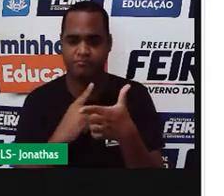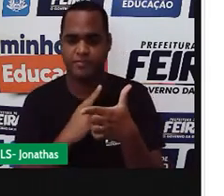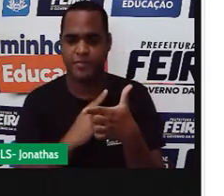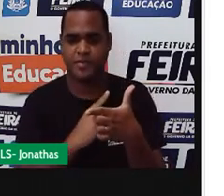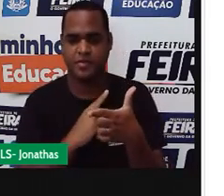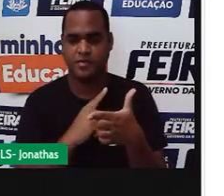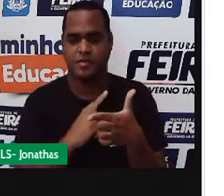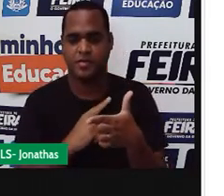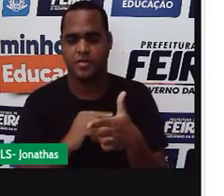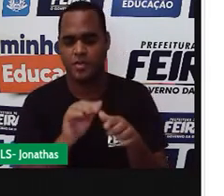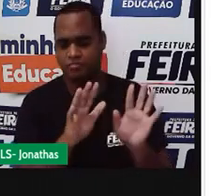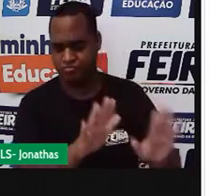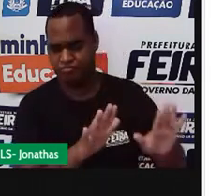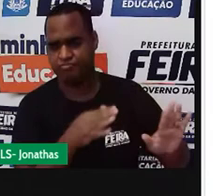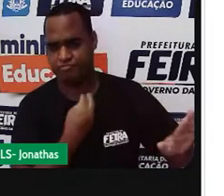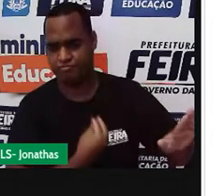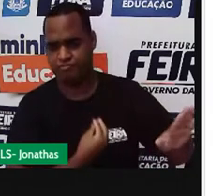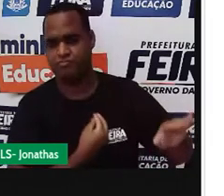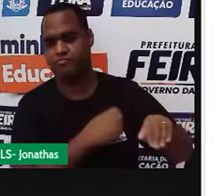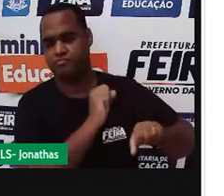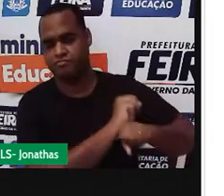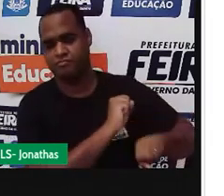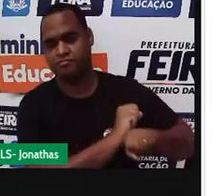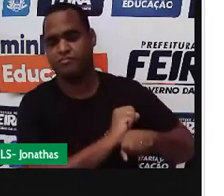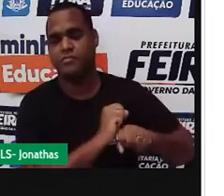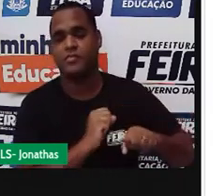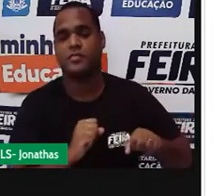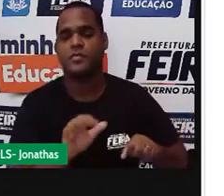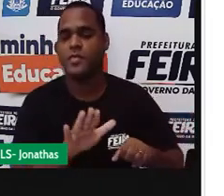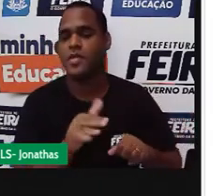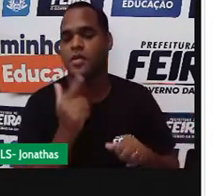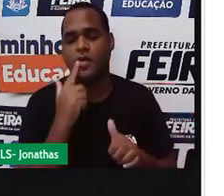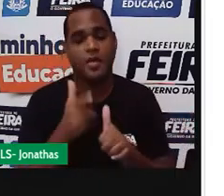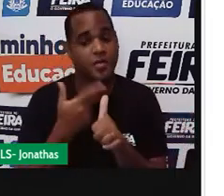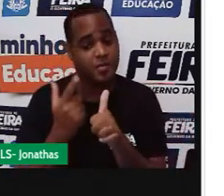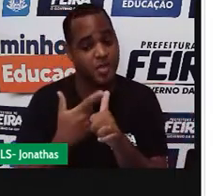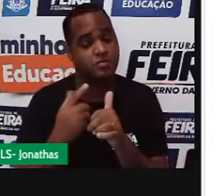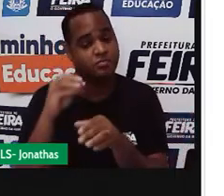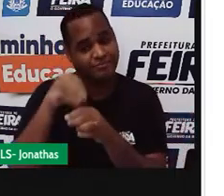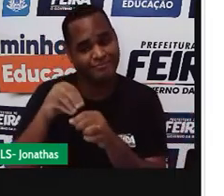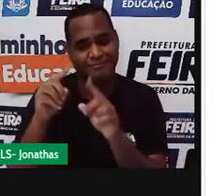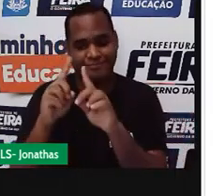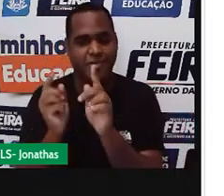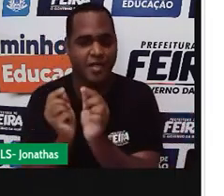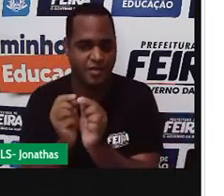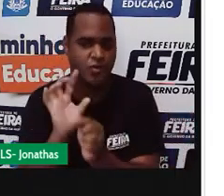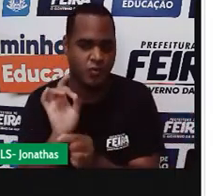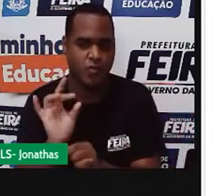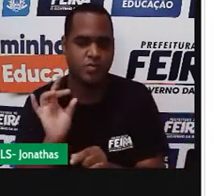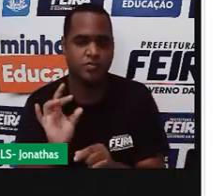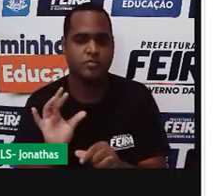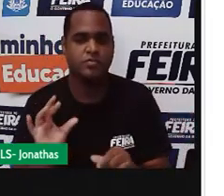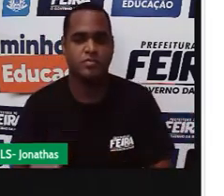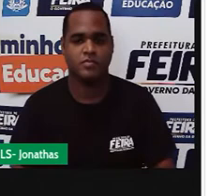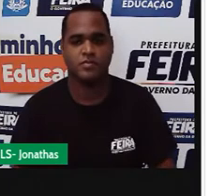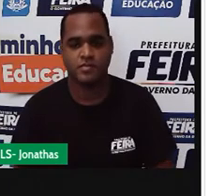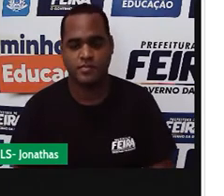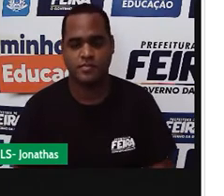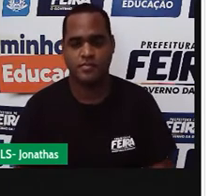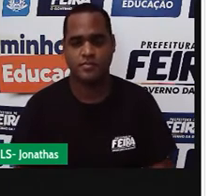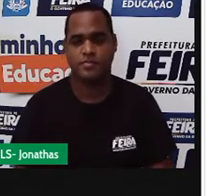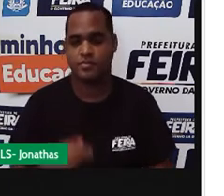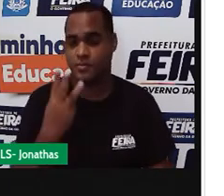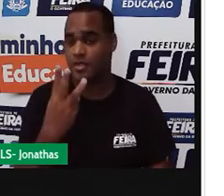ainda é porque eu vou mexer na verdade o que está dentro dos parênteses é esse